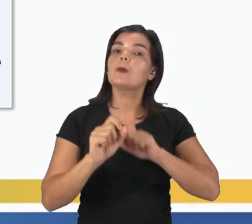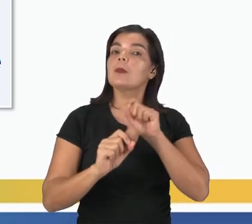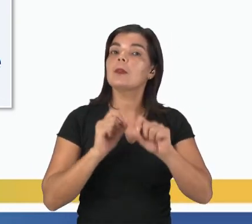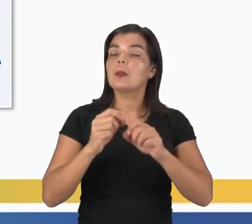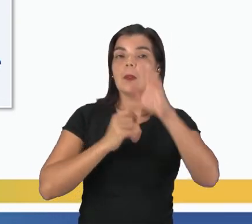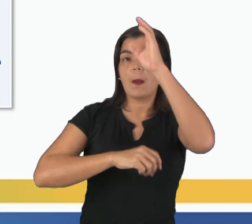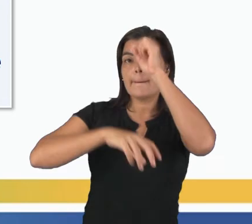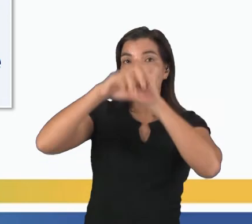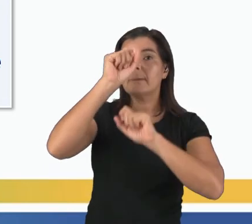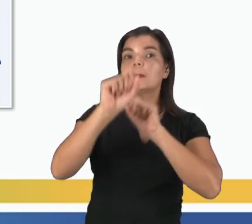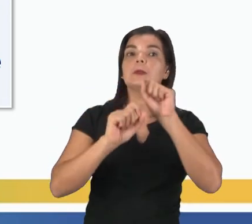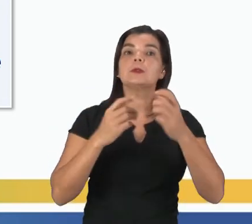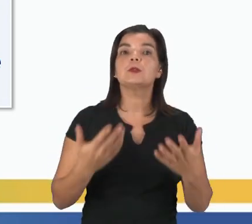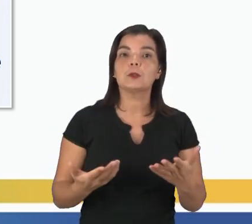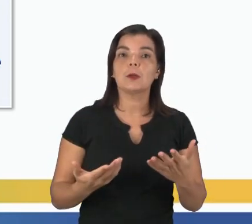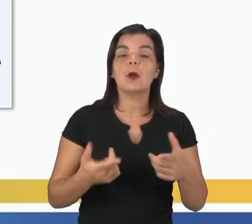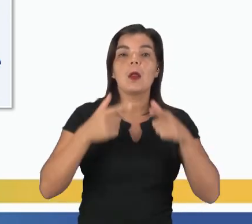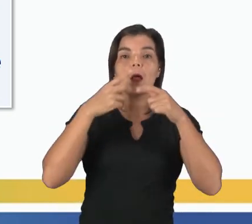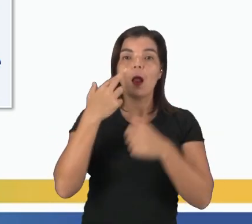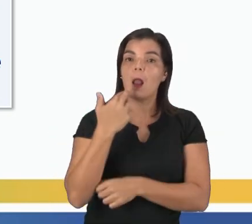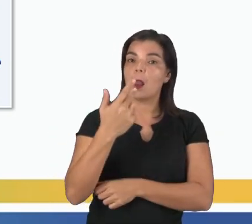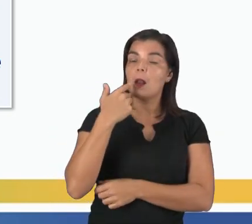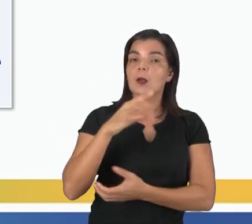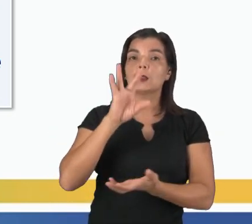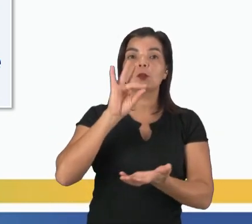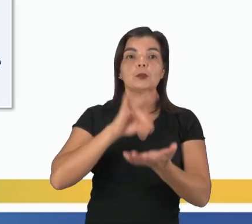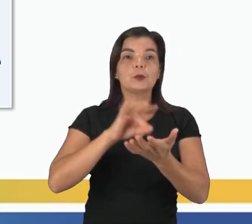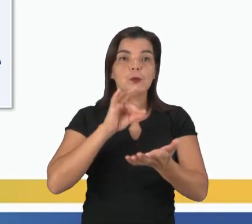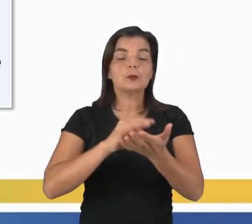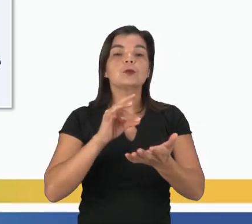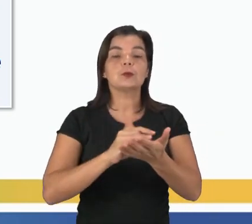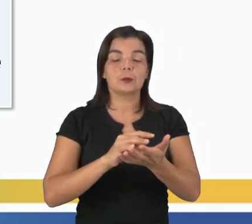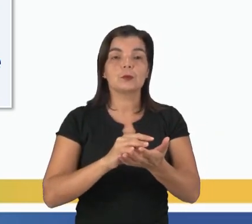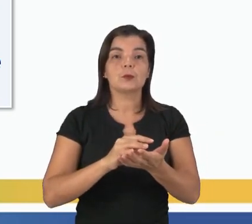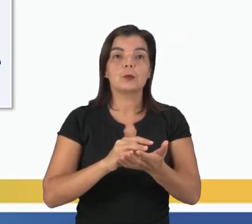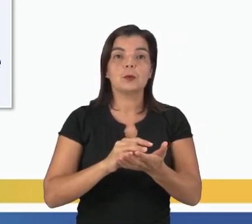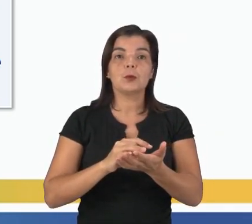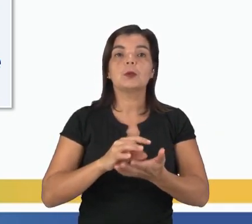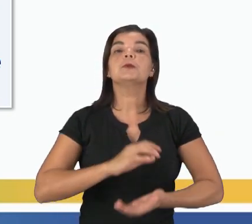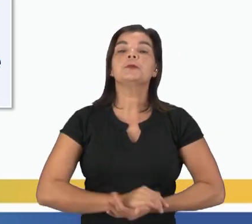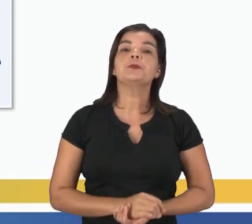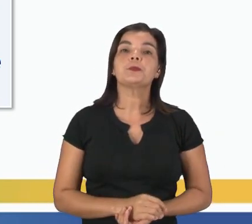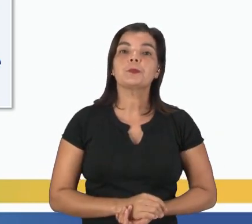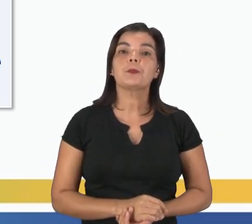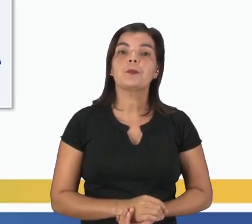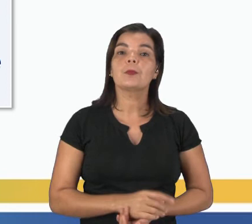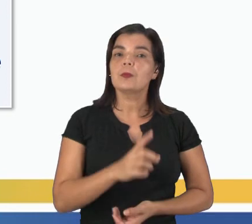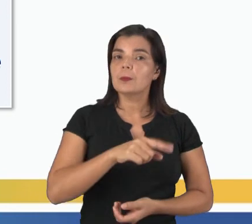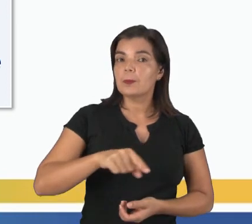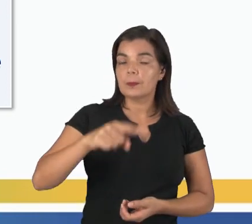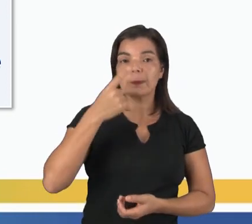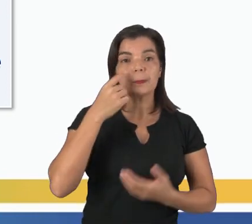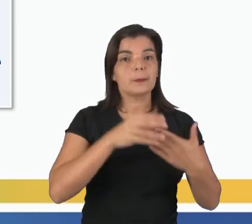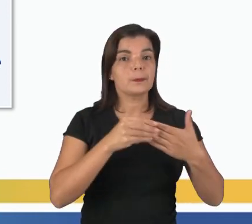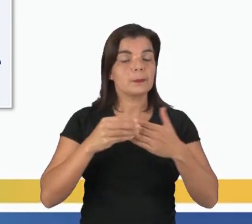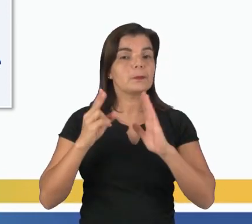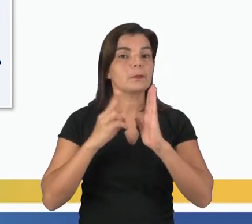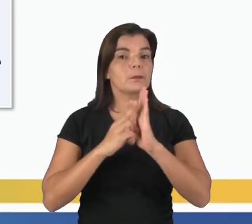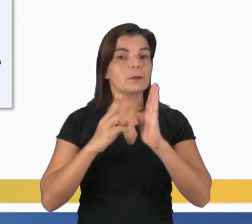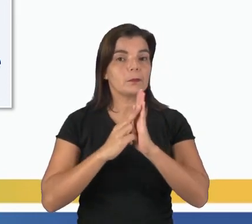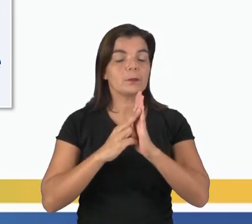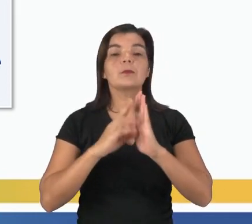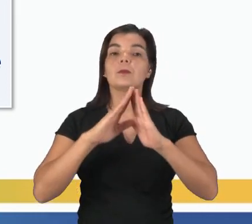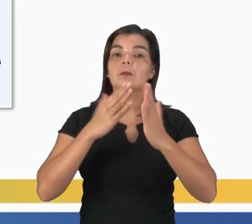de aprender a língua original, o indígena aprender na sua língua. Você levar o indígena para a escola, mas